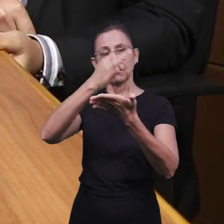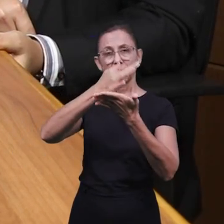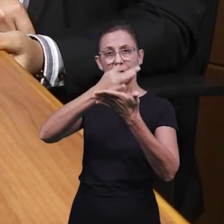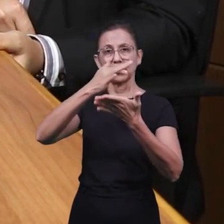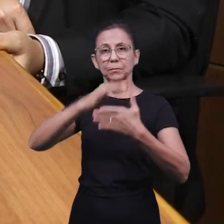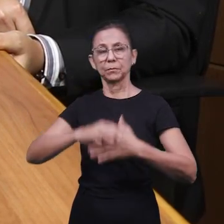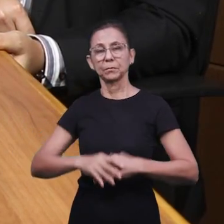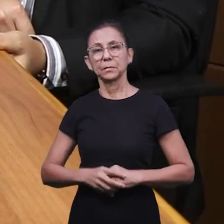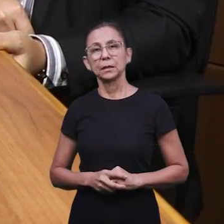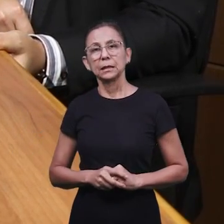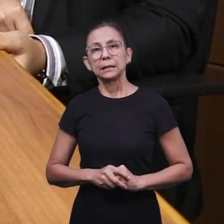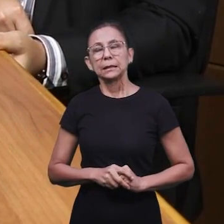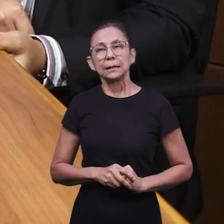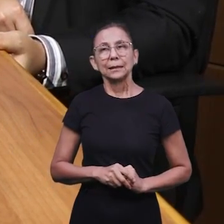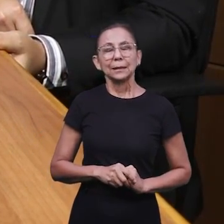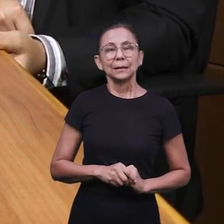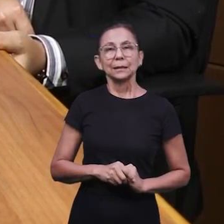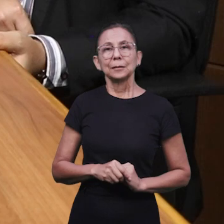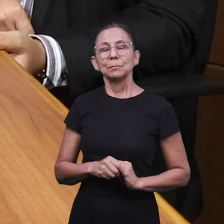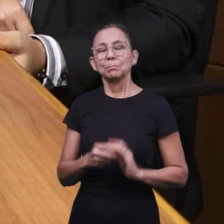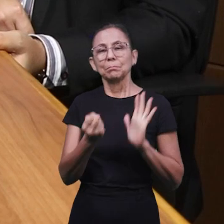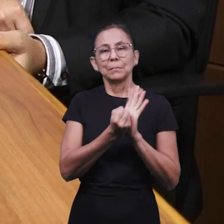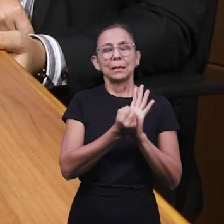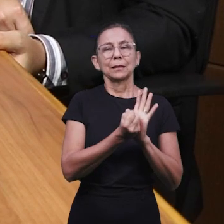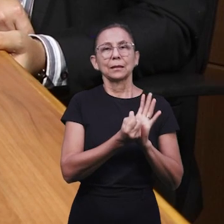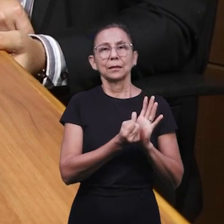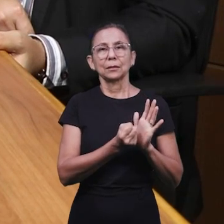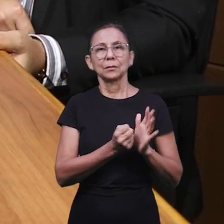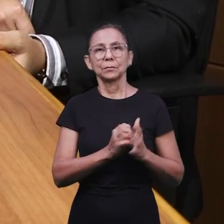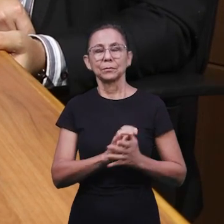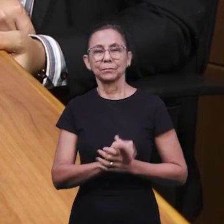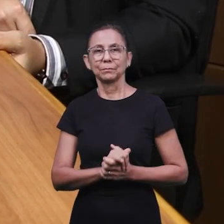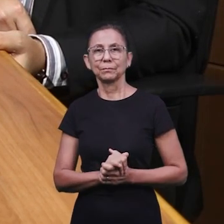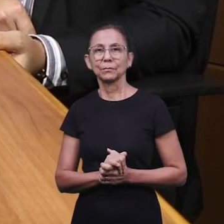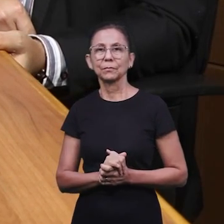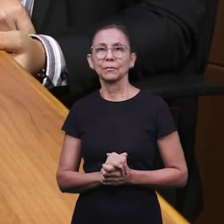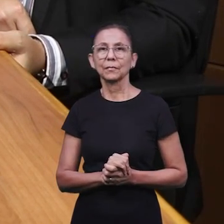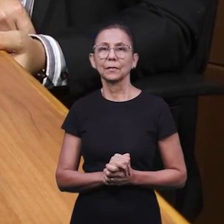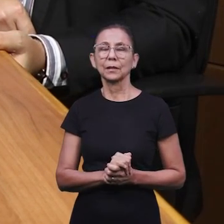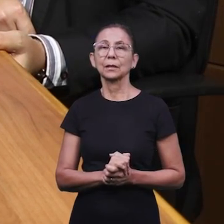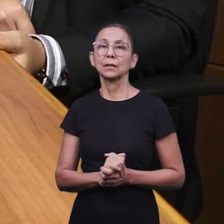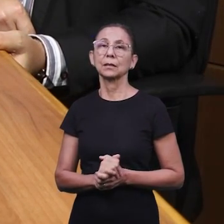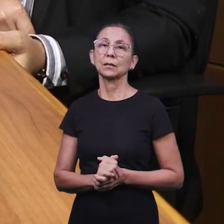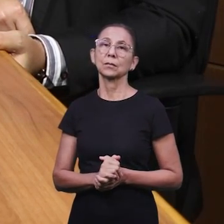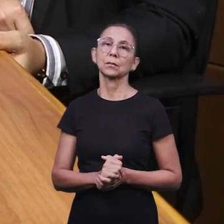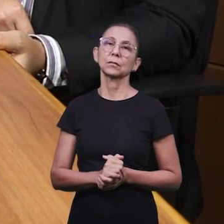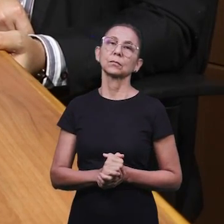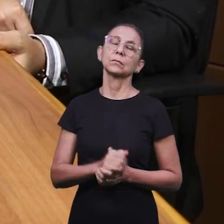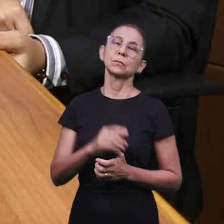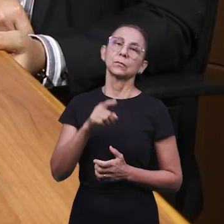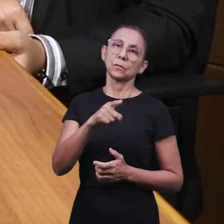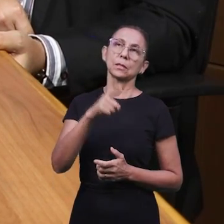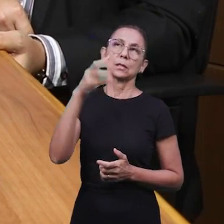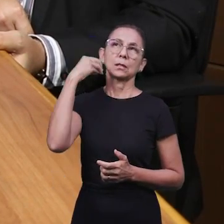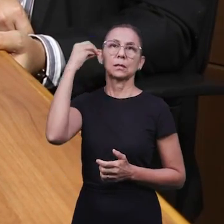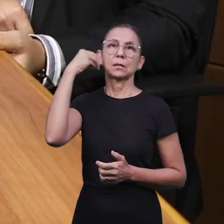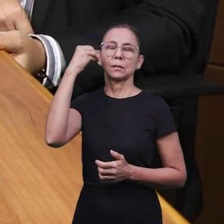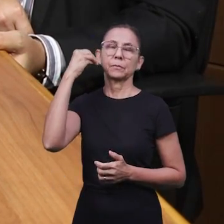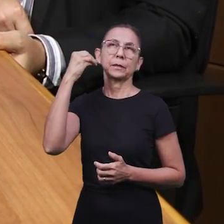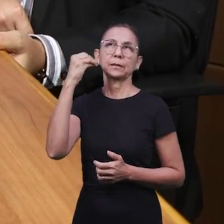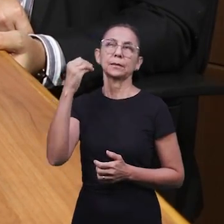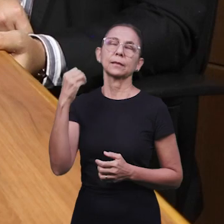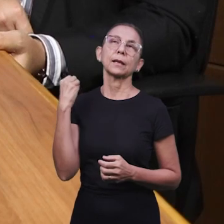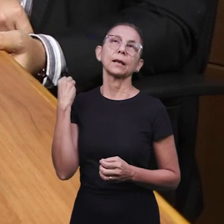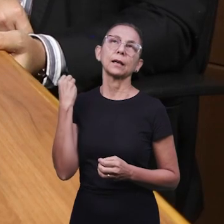sela uma aliança nova. Quando alguém tem esse tipo de experiência, ele é como